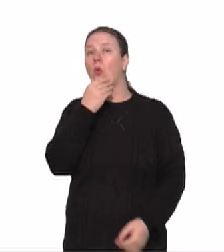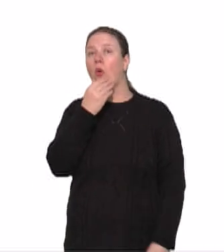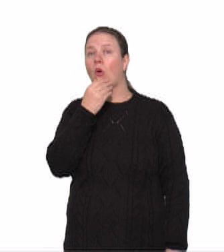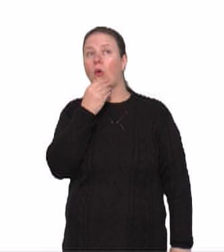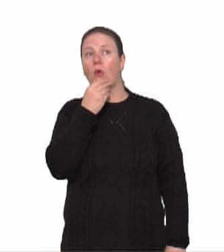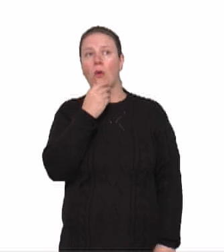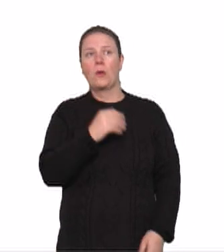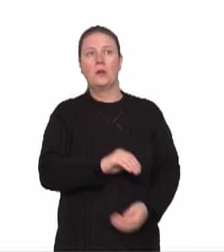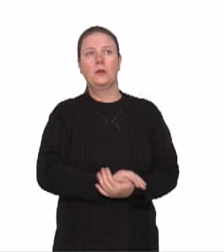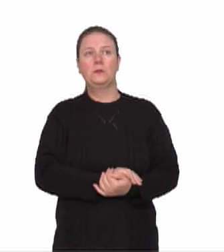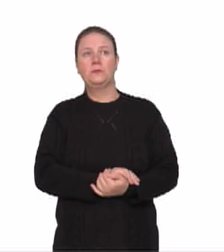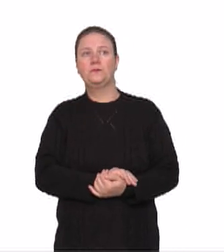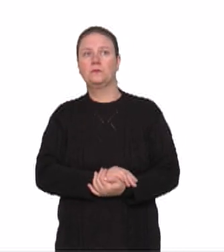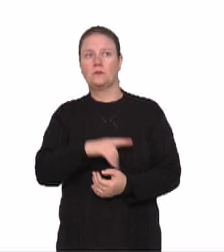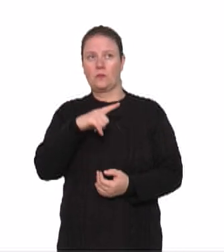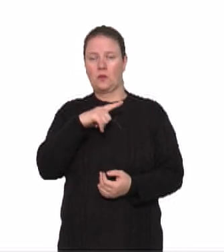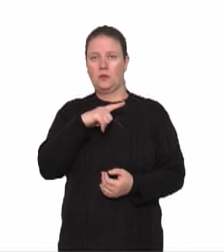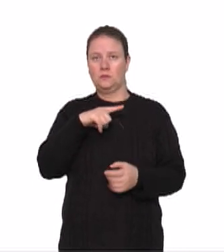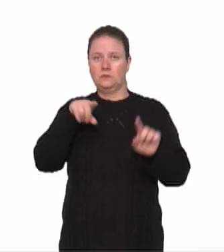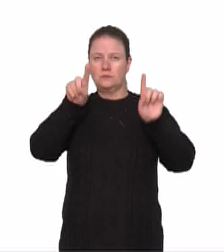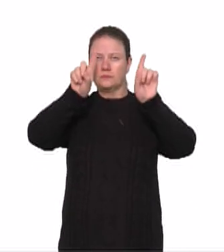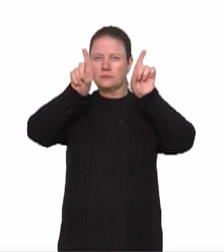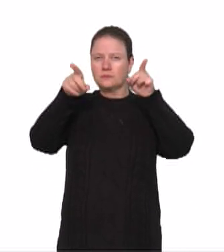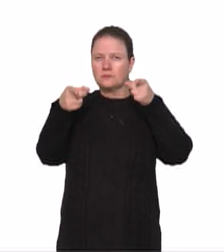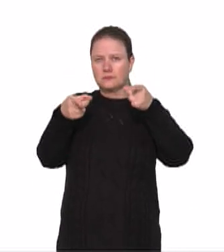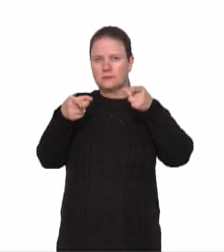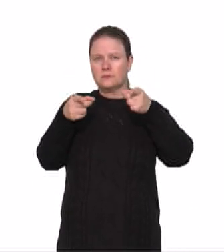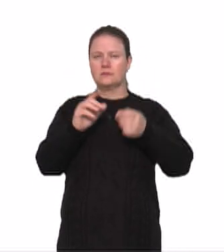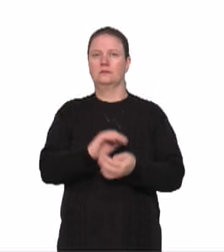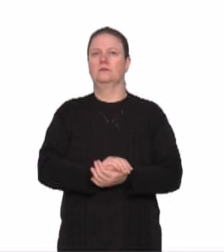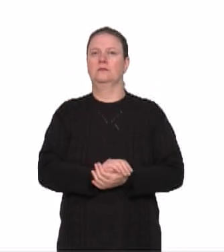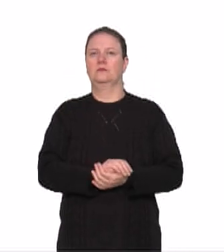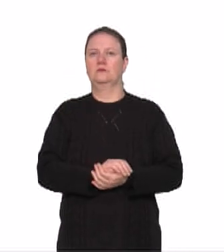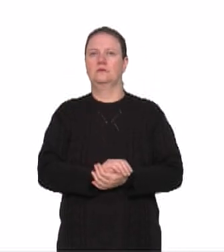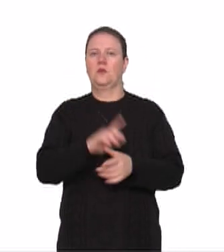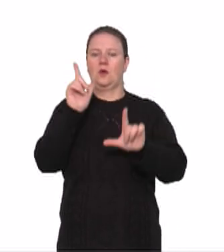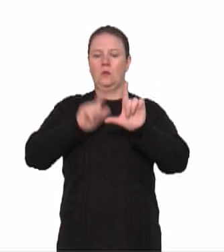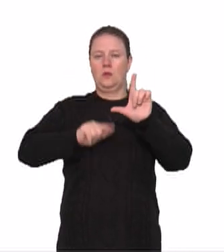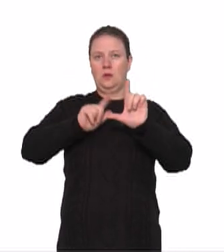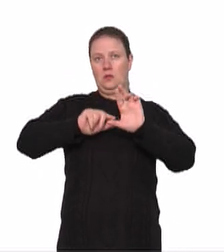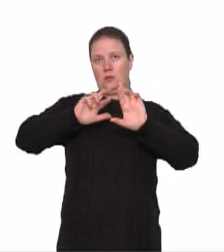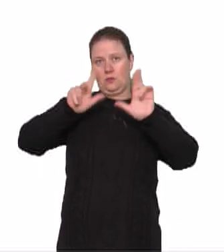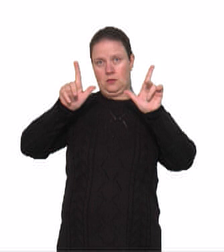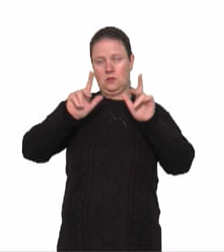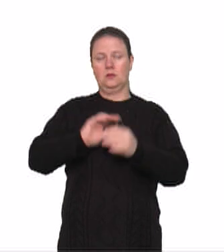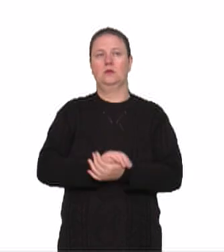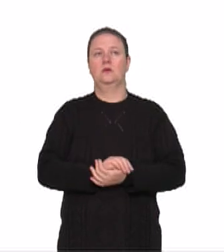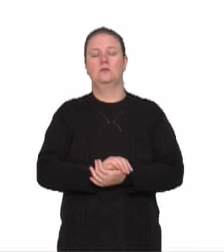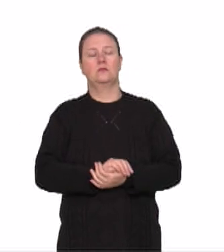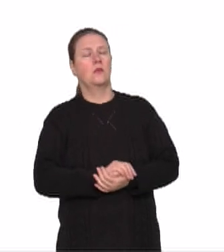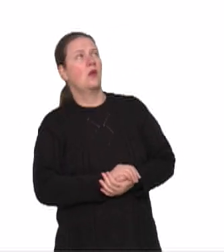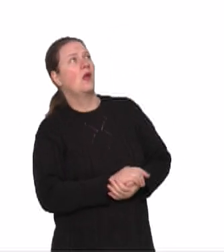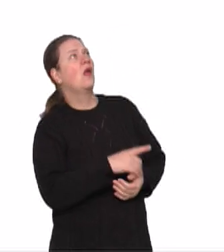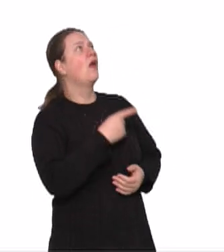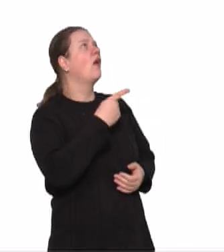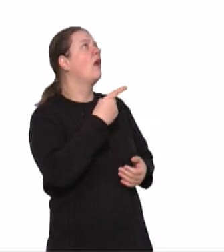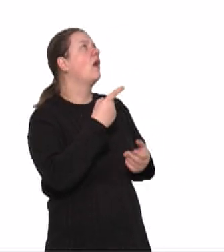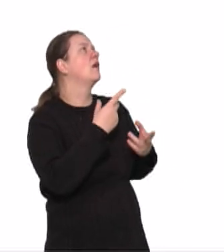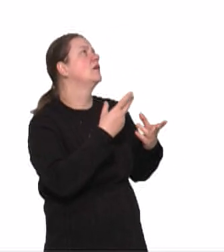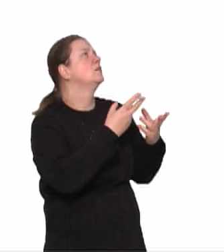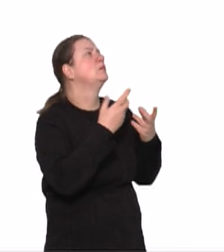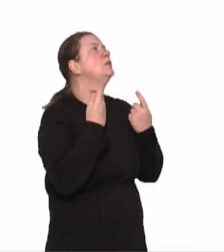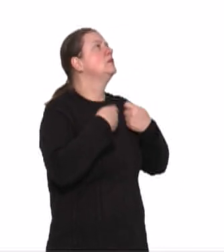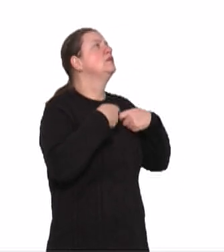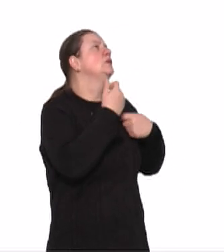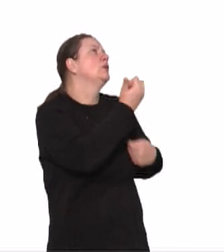parte, olha lá mais uma rubrica, né, entre parênteses, em itálico, certo? Ele diz assim, devo ouvir